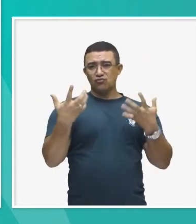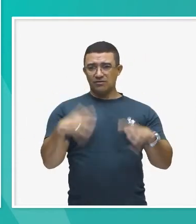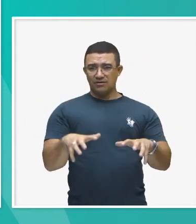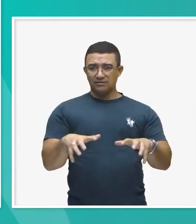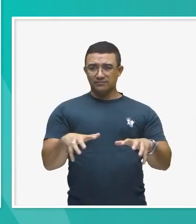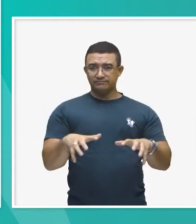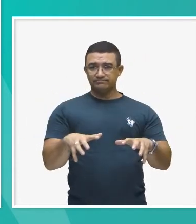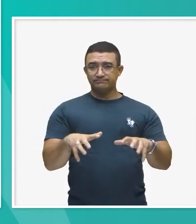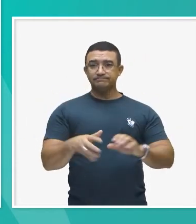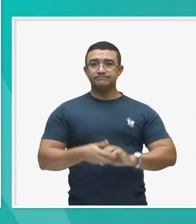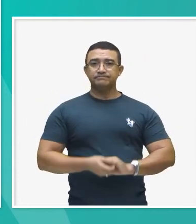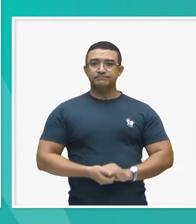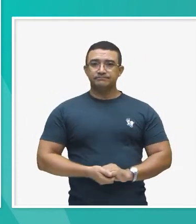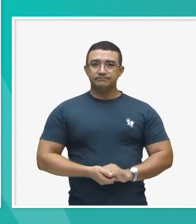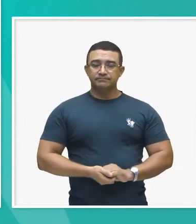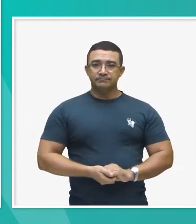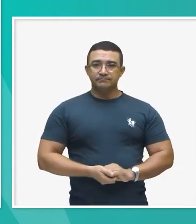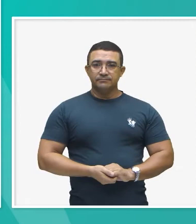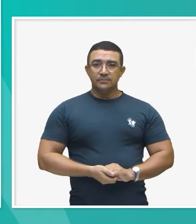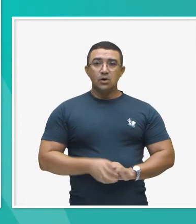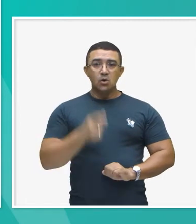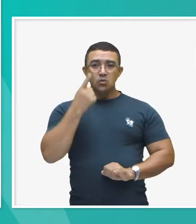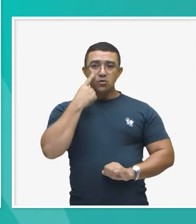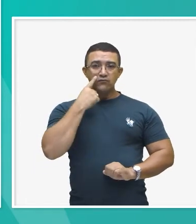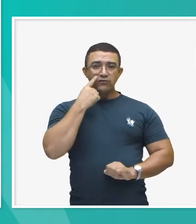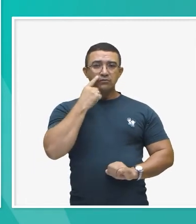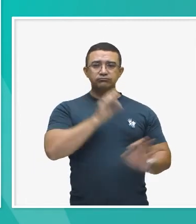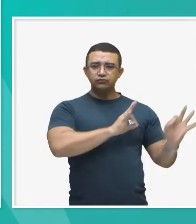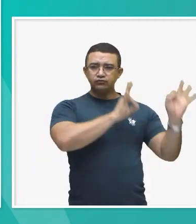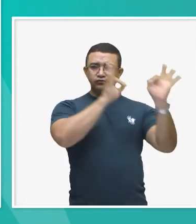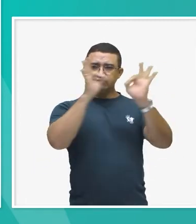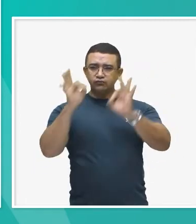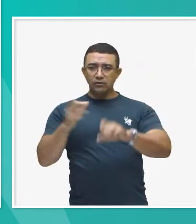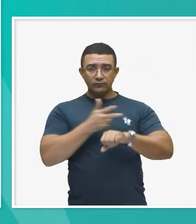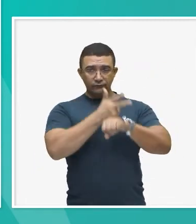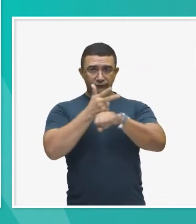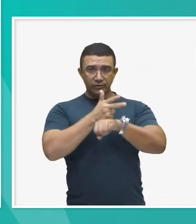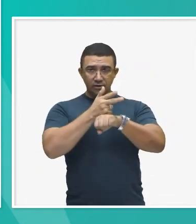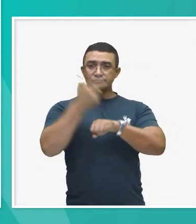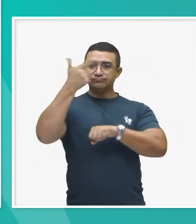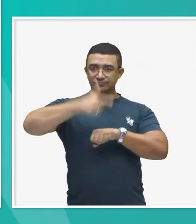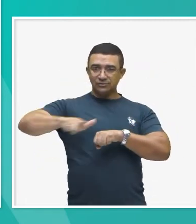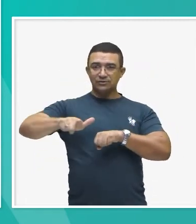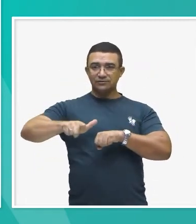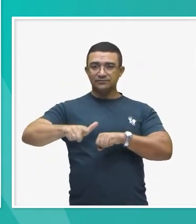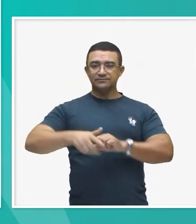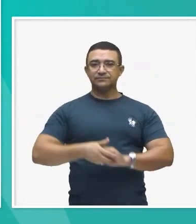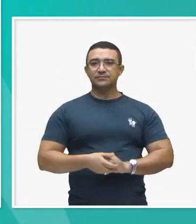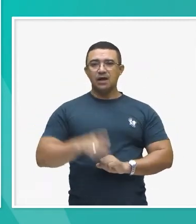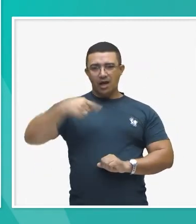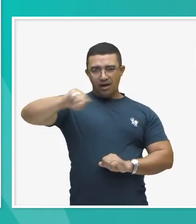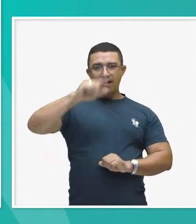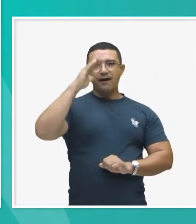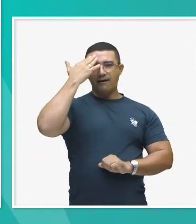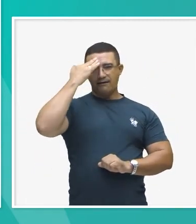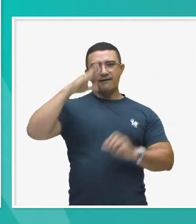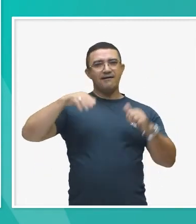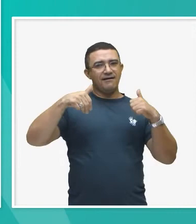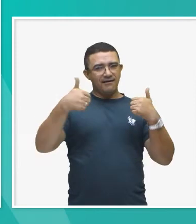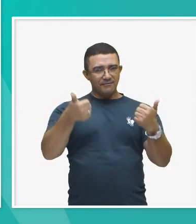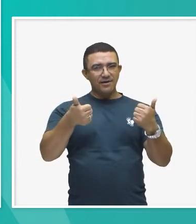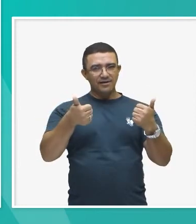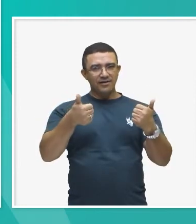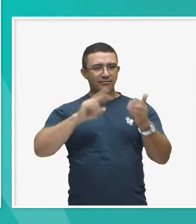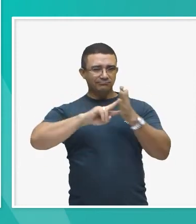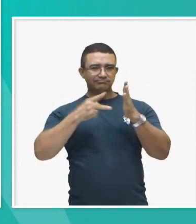Que ruim. Vamos ver esse vídeo mais uma vez, esse diálogo mais uma vez. E agora vocês vão entender perfeitamente, né,